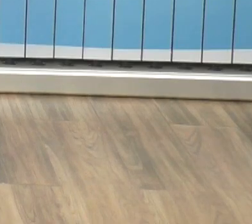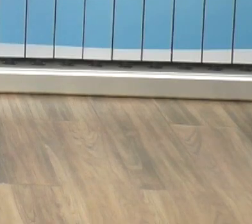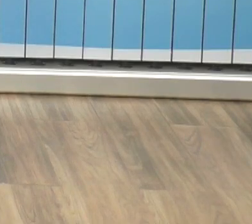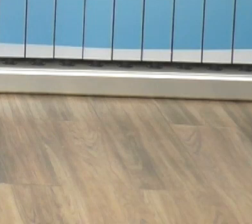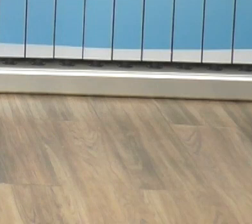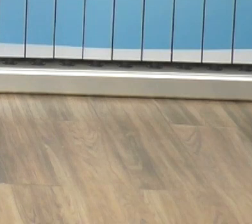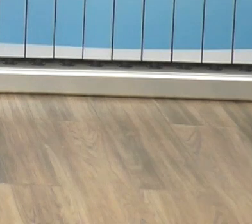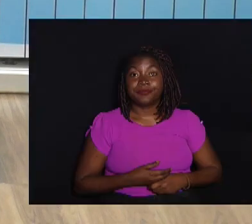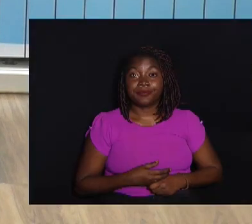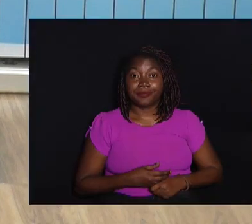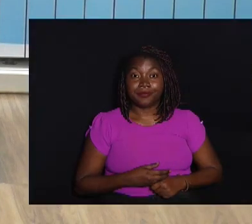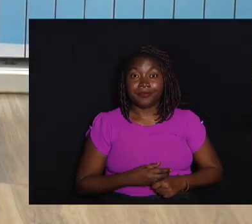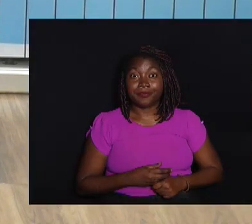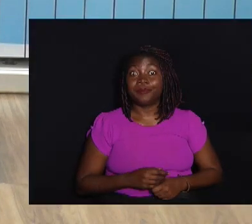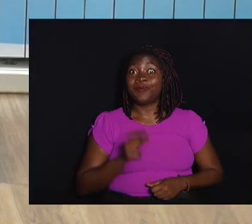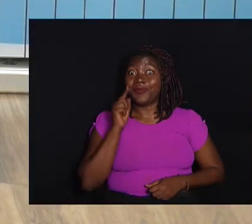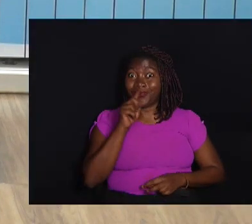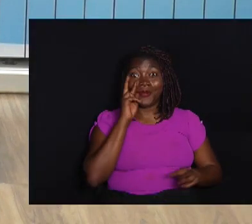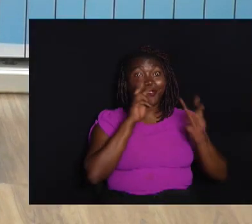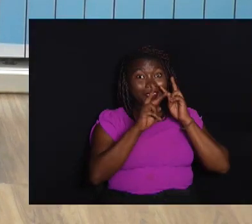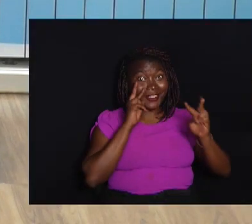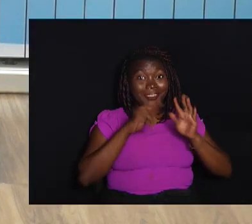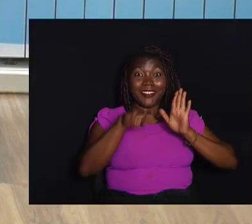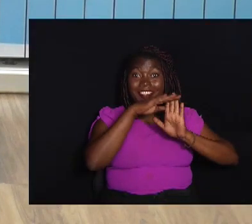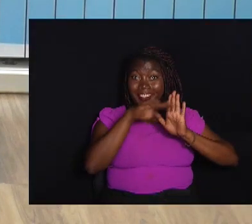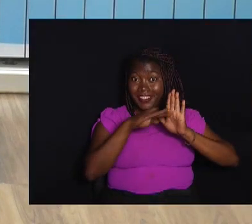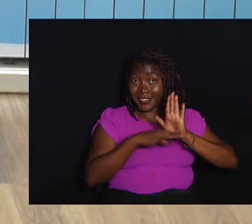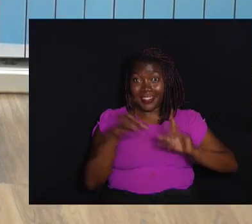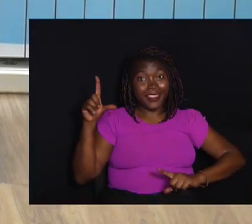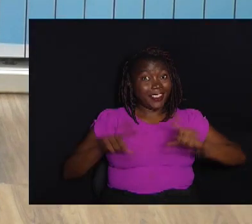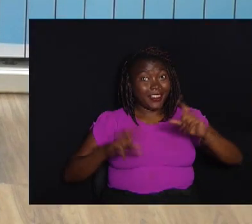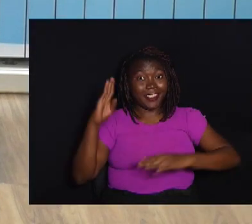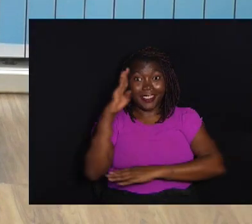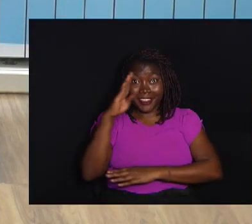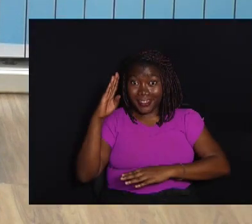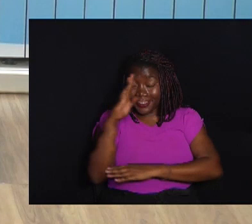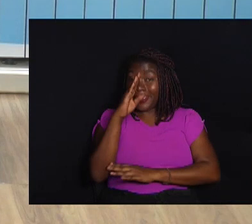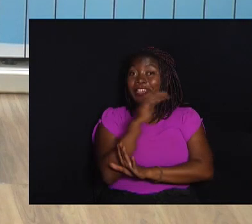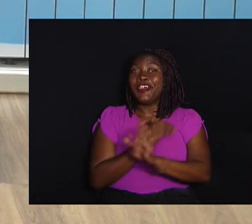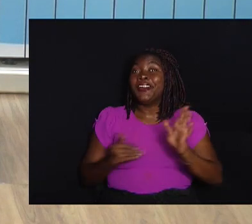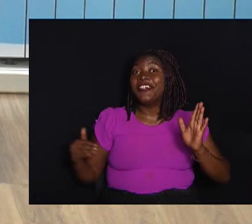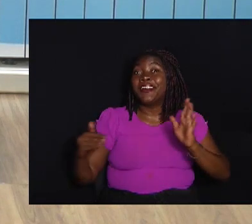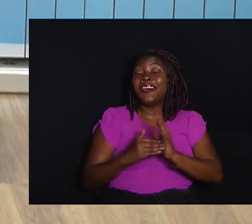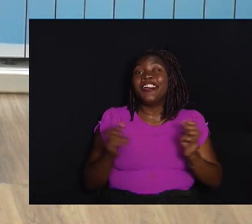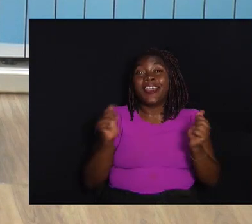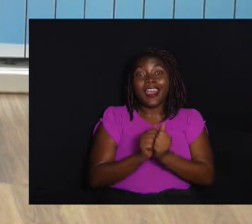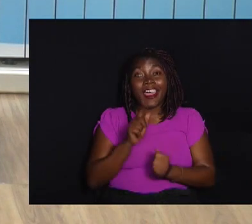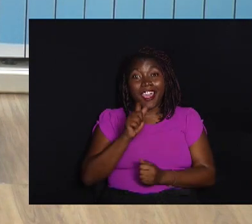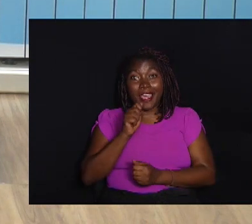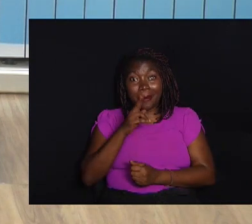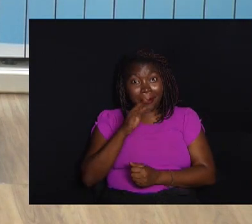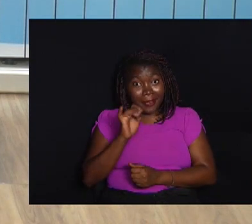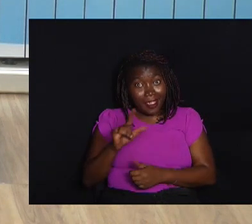Muito boa tarde para você que está acompanhando a programação da TV Câmara Campinas, com o Câmara Total, com Gabriel Castro E agora nós